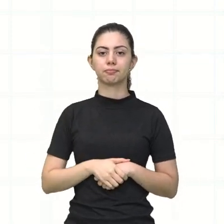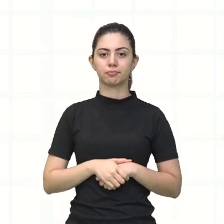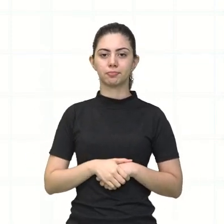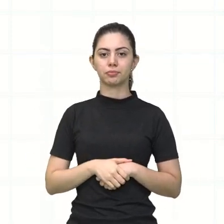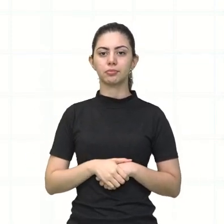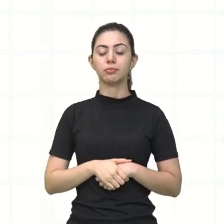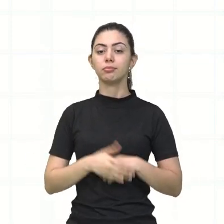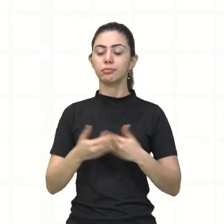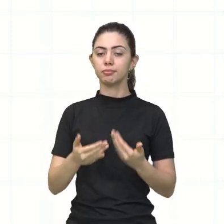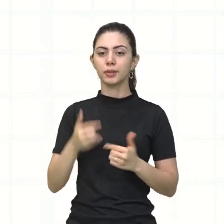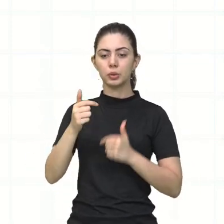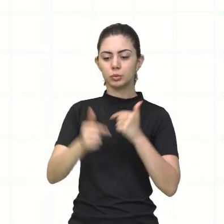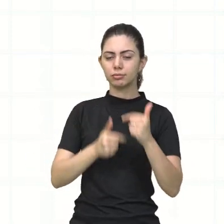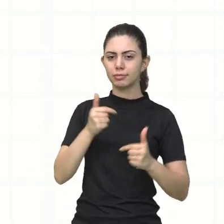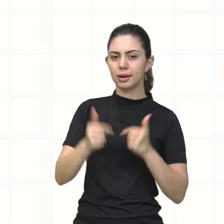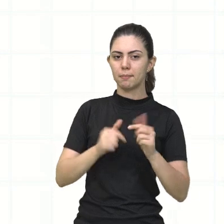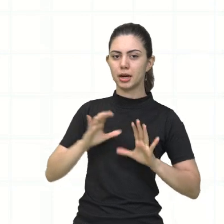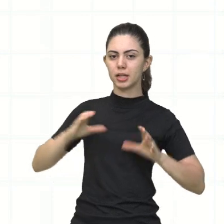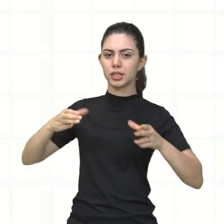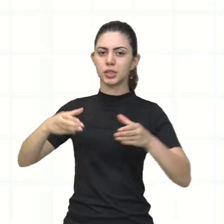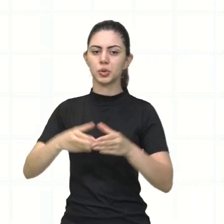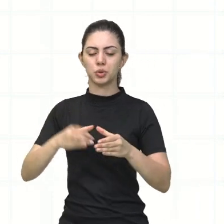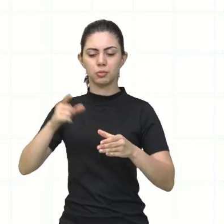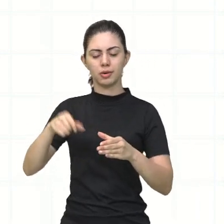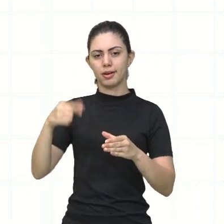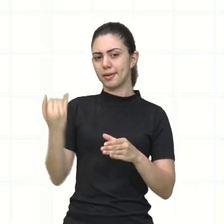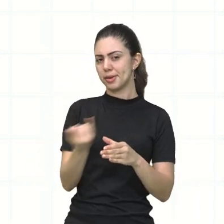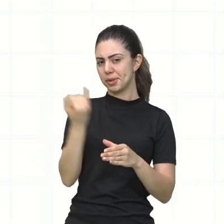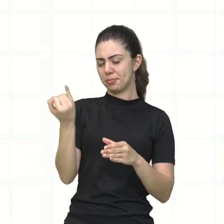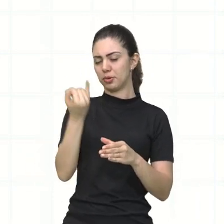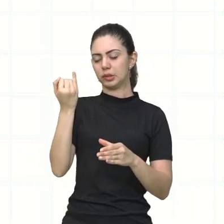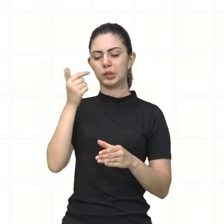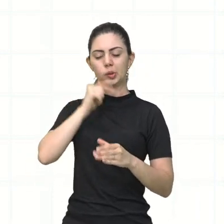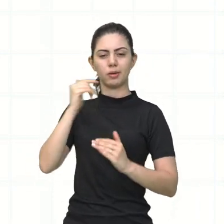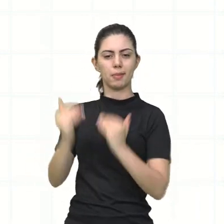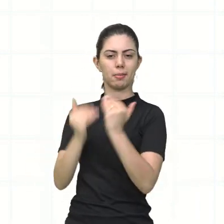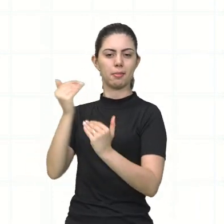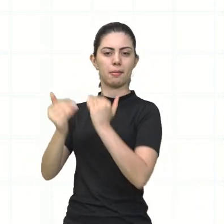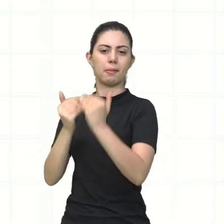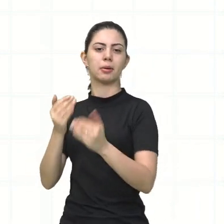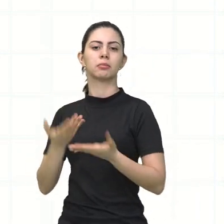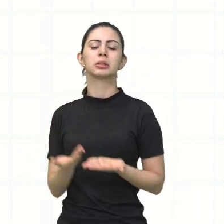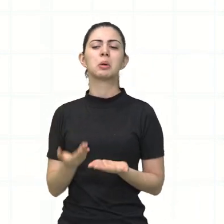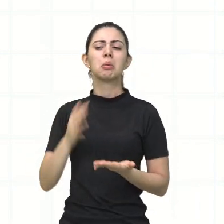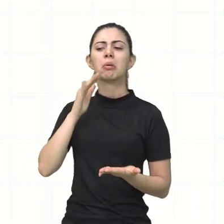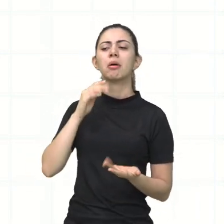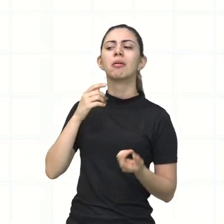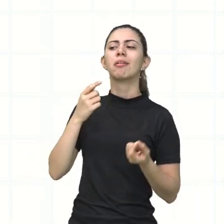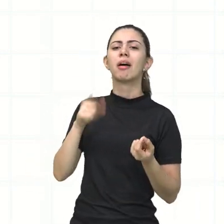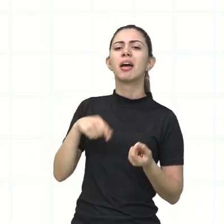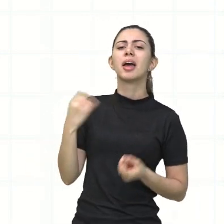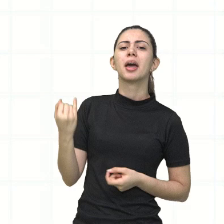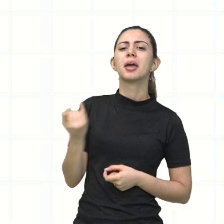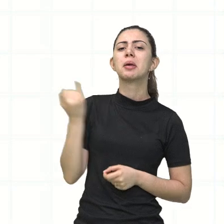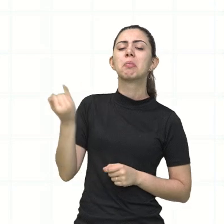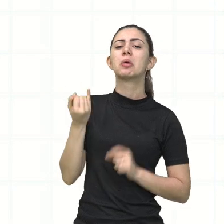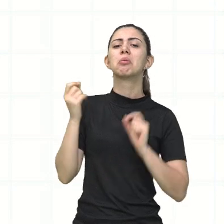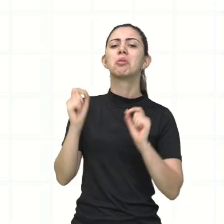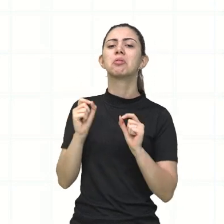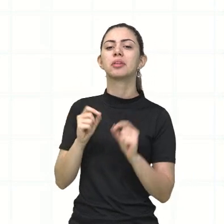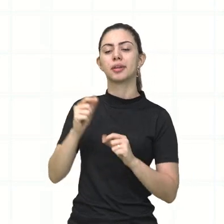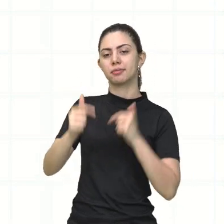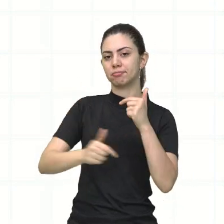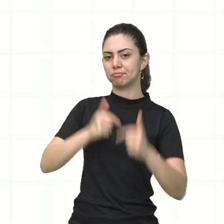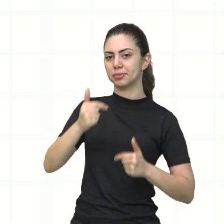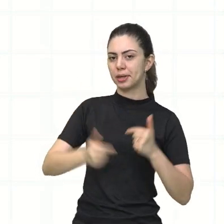Acredita-se que o trabalho em equipe seja fundamental para o sujeito. Responde, o que se acredita? Que o trabalho